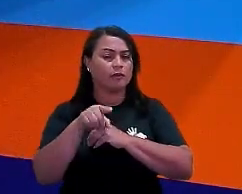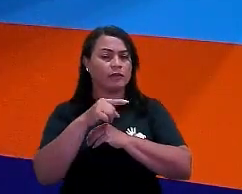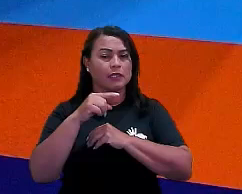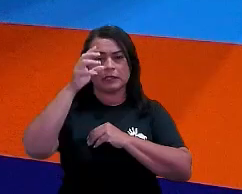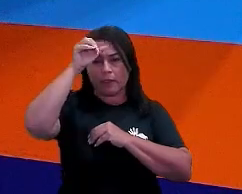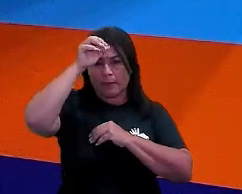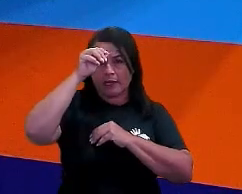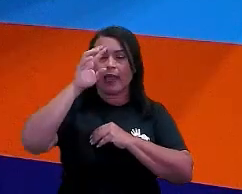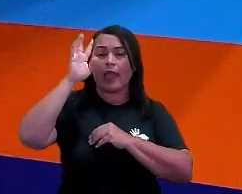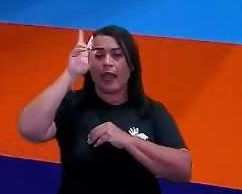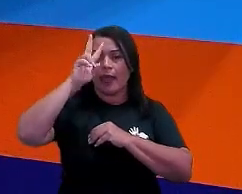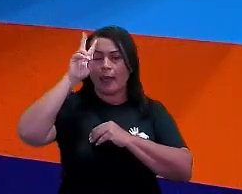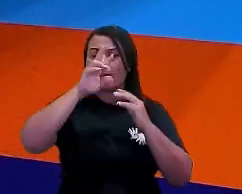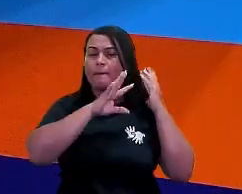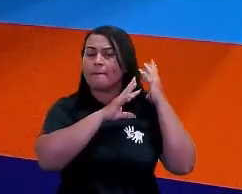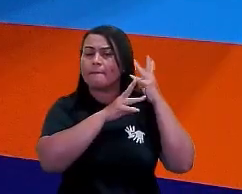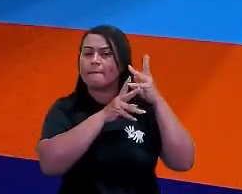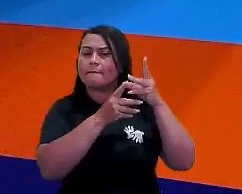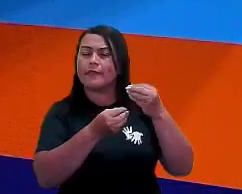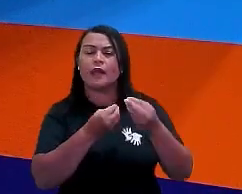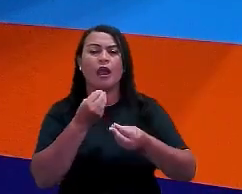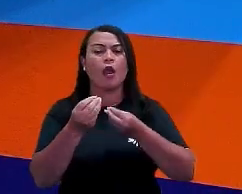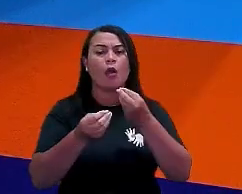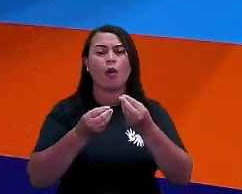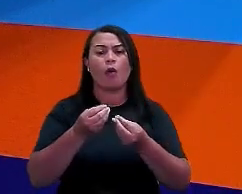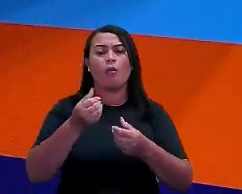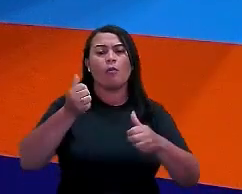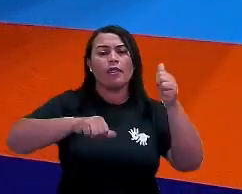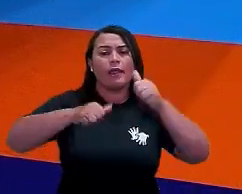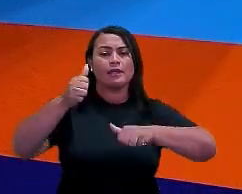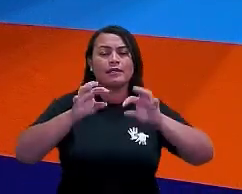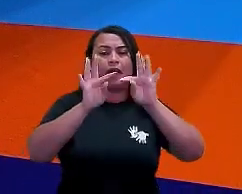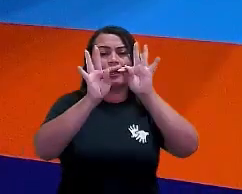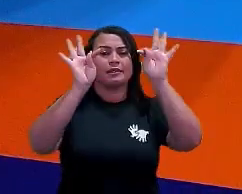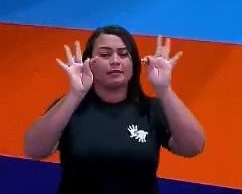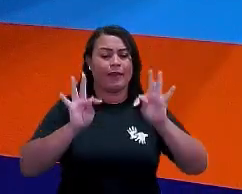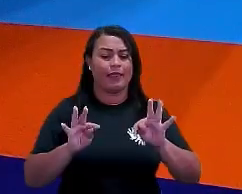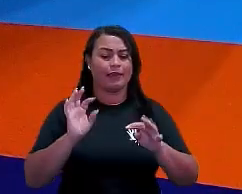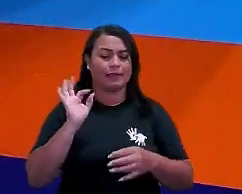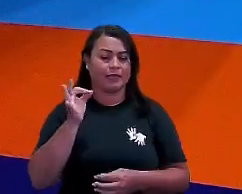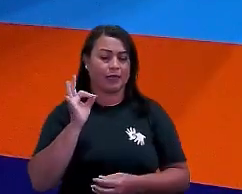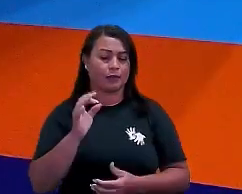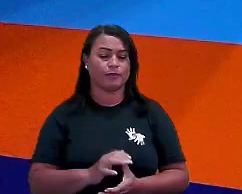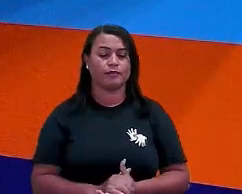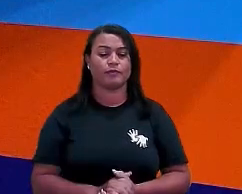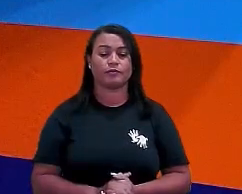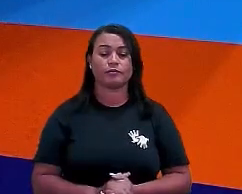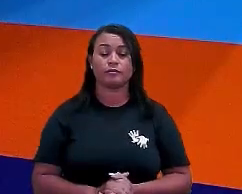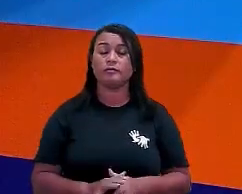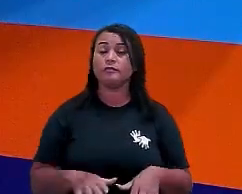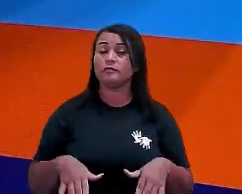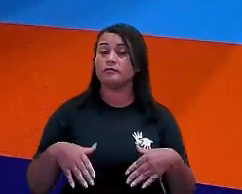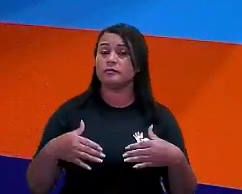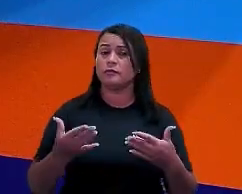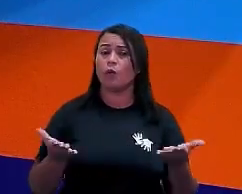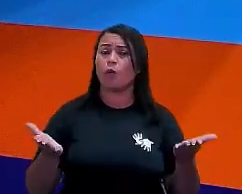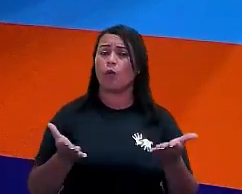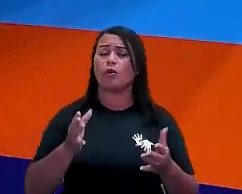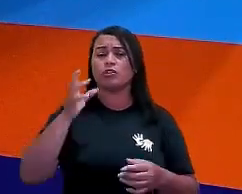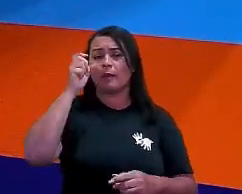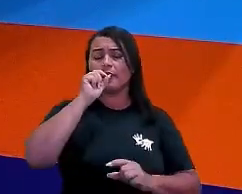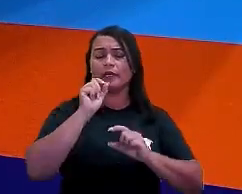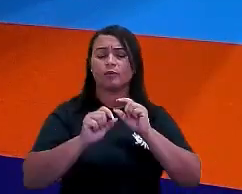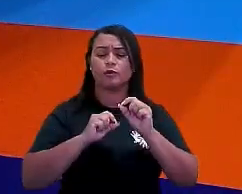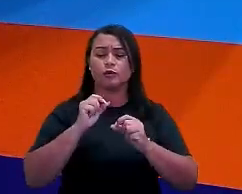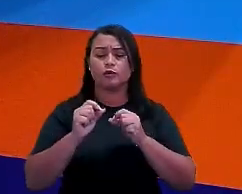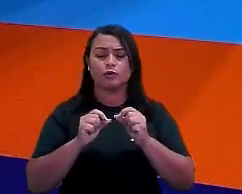e relembrar como é que a gente analisa essas tabelas, tá certo? Então, gente, o que foi que nós